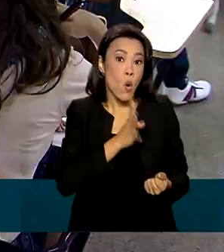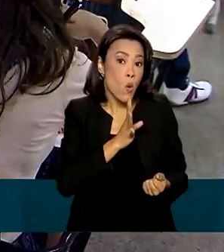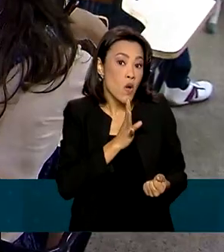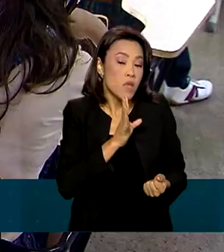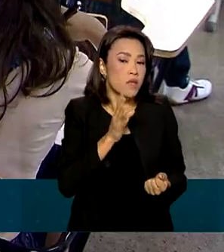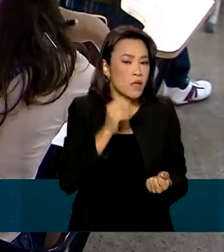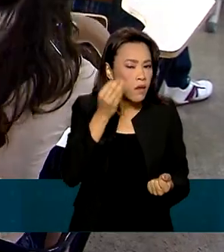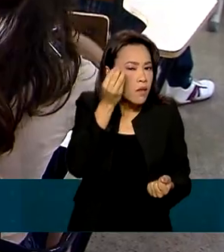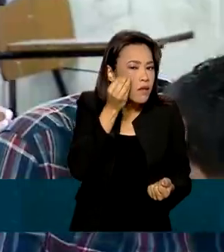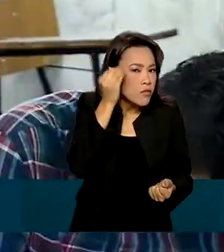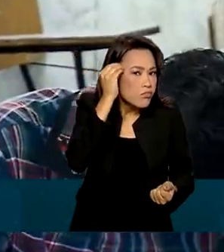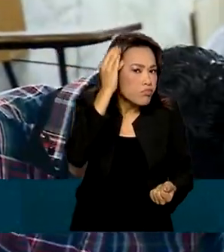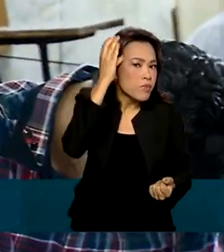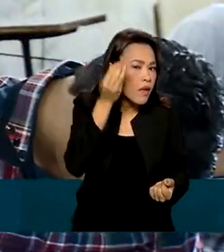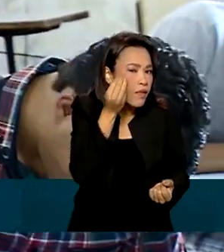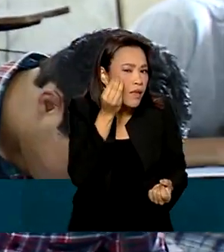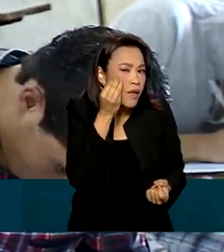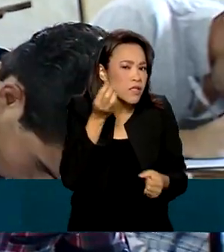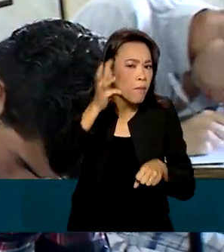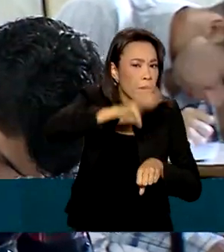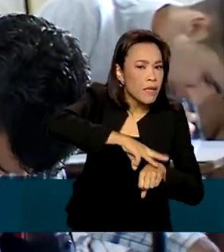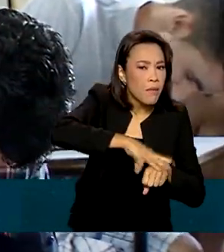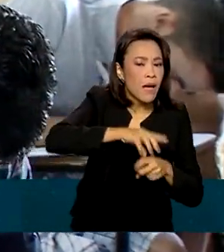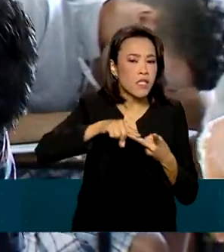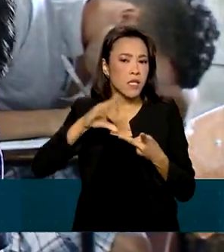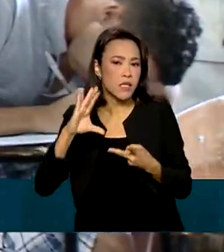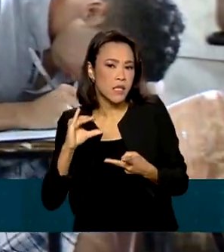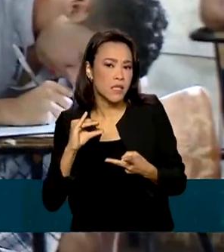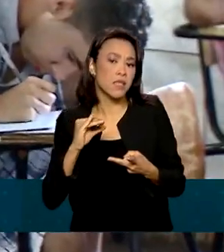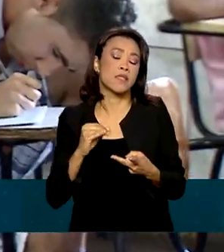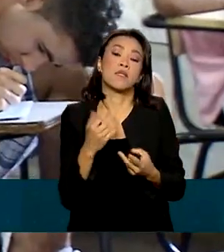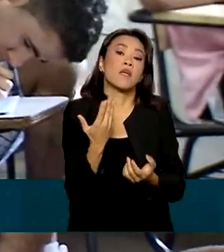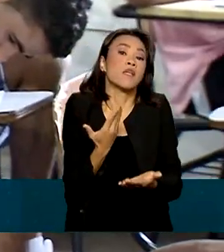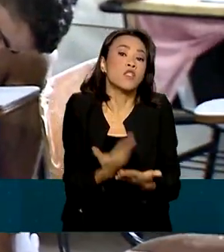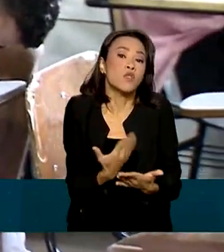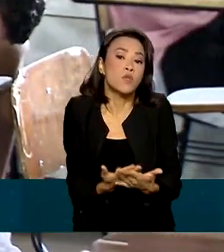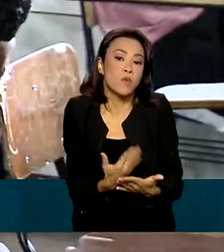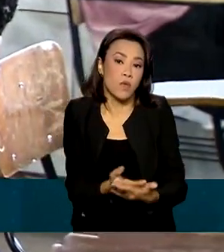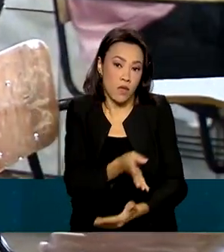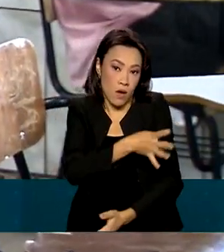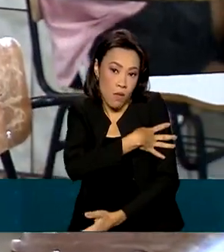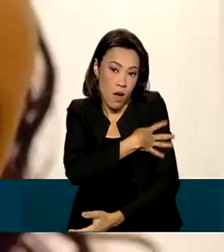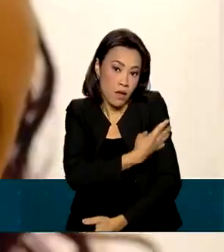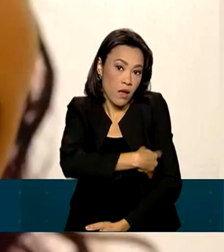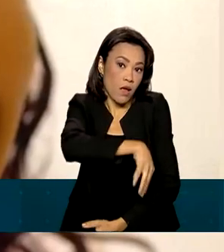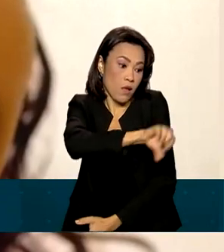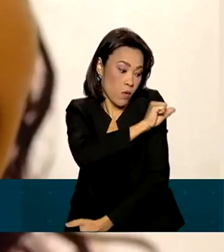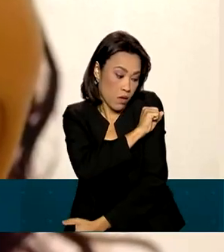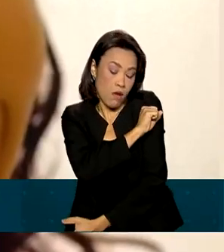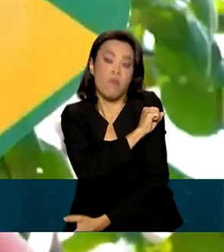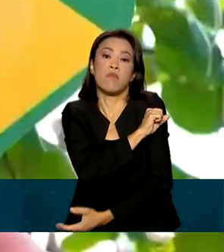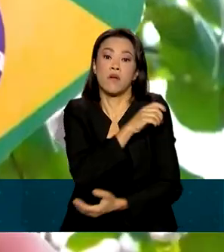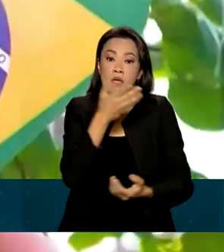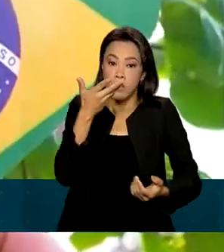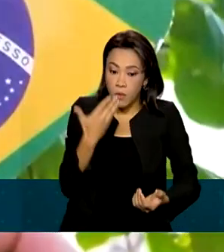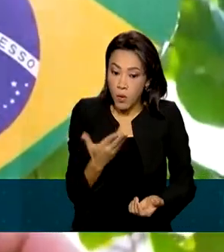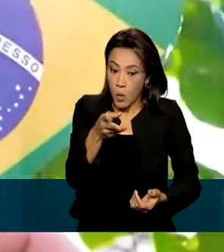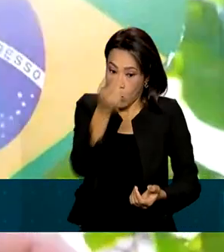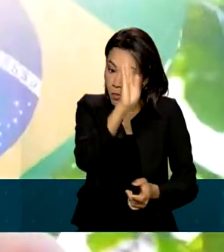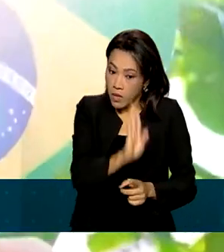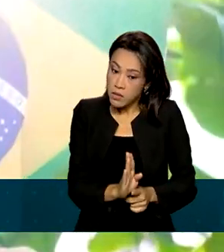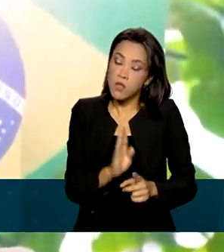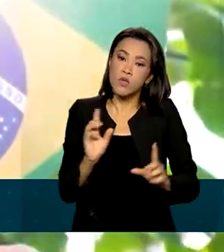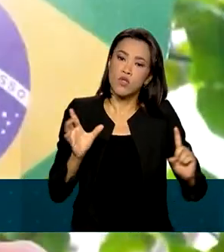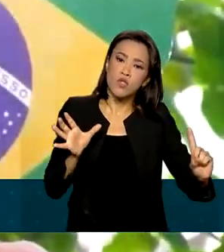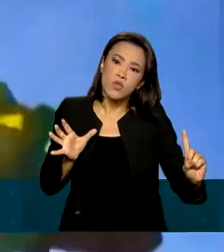matemática e ciência de alunos das quartas e oitavas séries do ensino básico o Brasil se